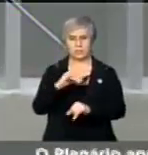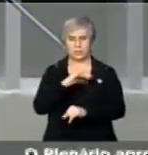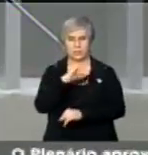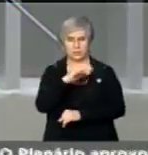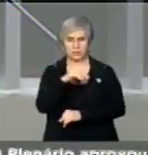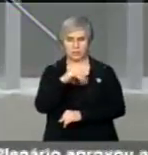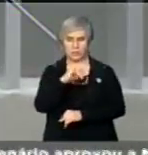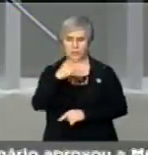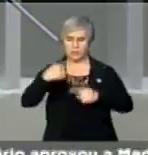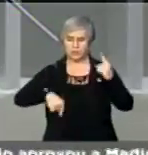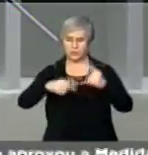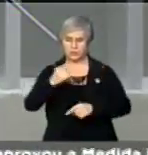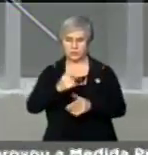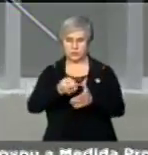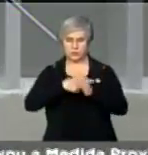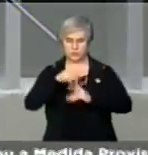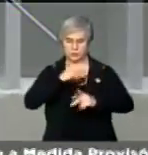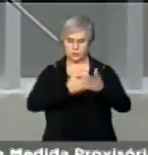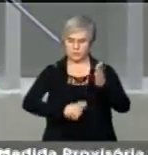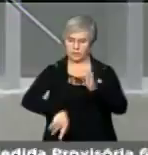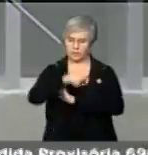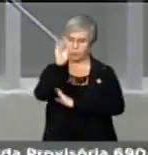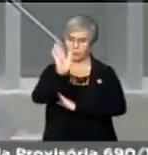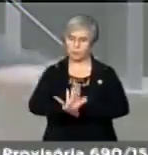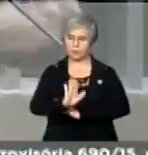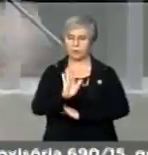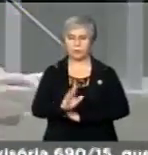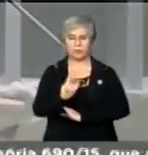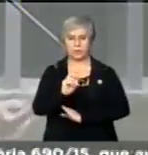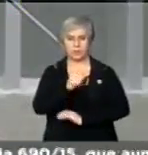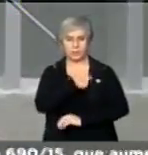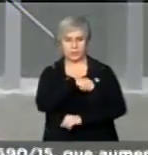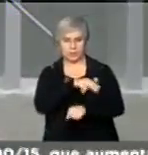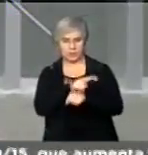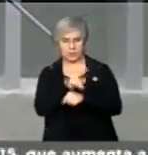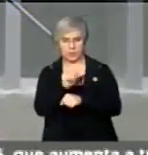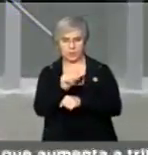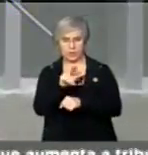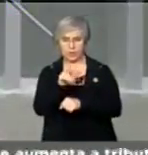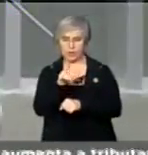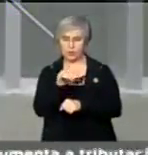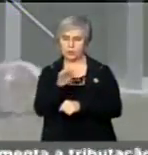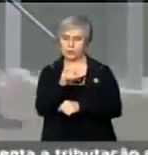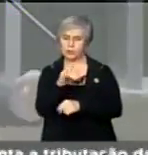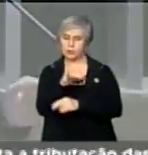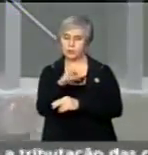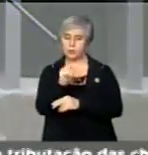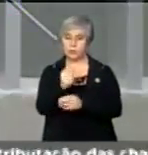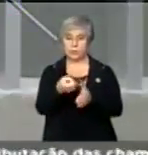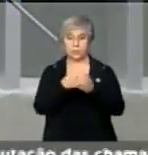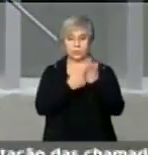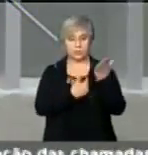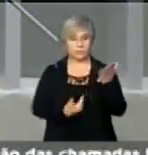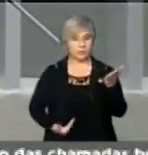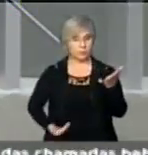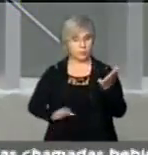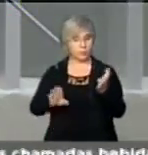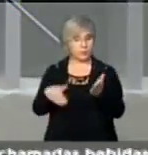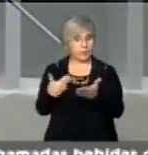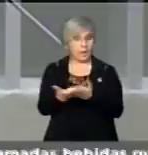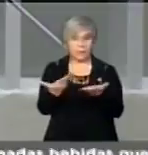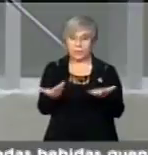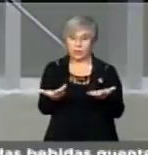dívida pública brasileira, que foi a auditoria da dívida pública, até hoje nós